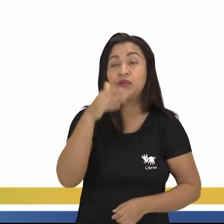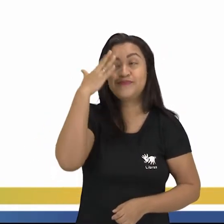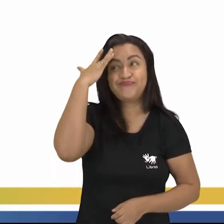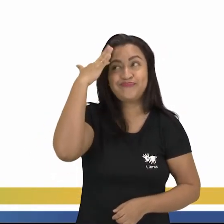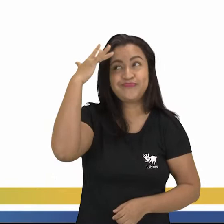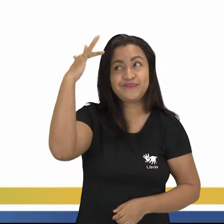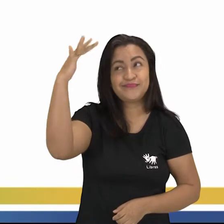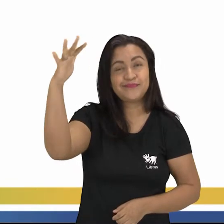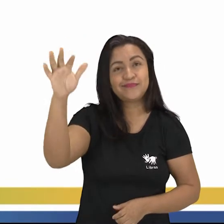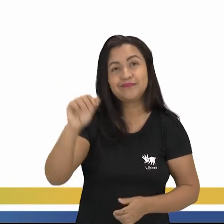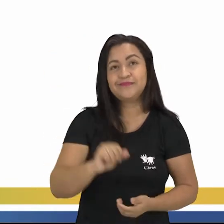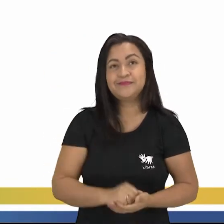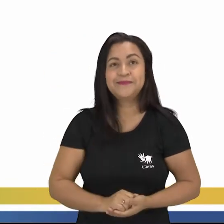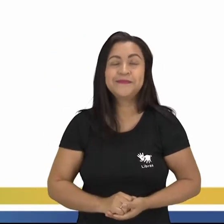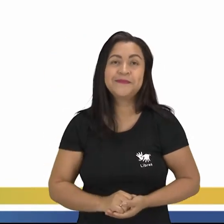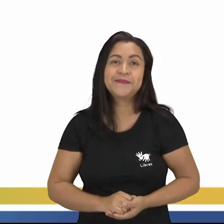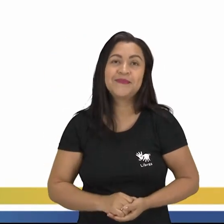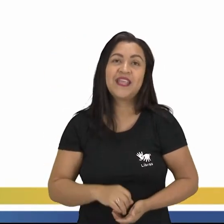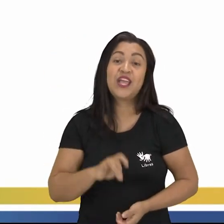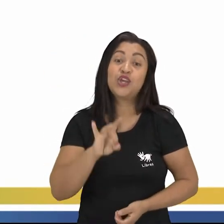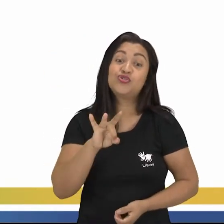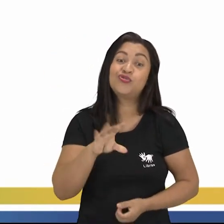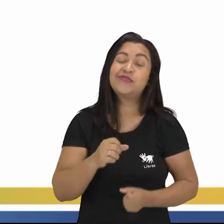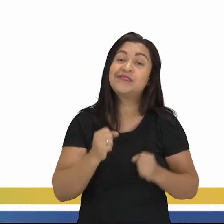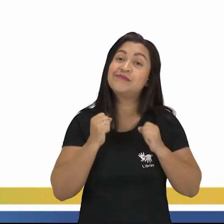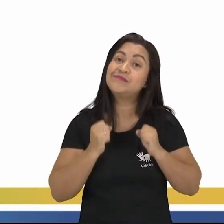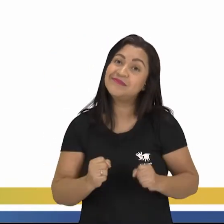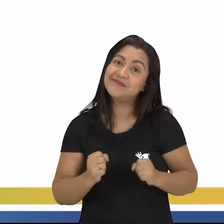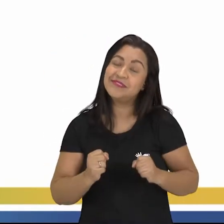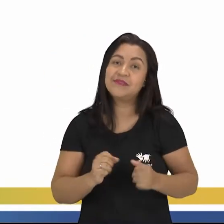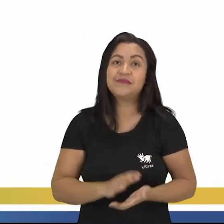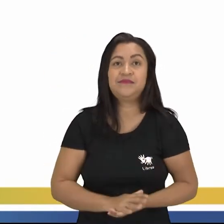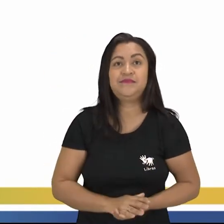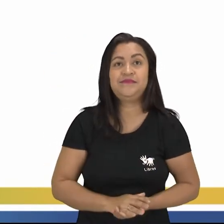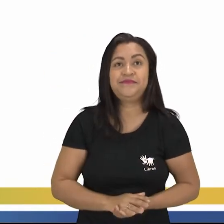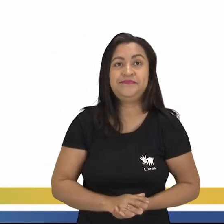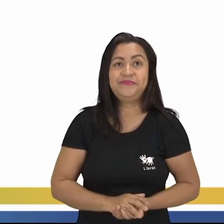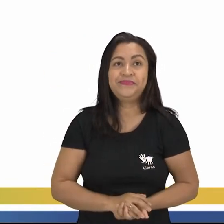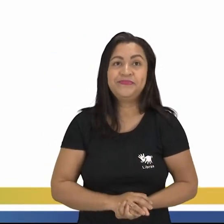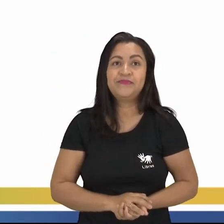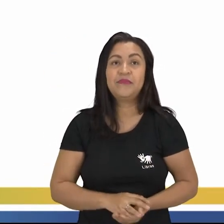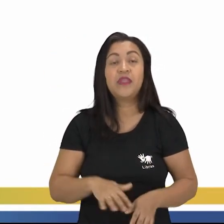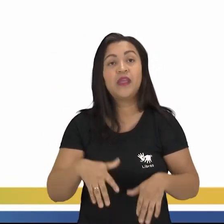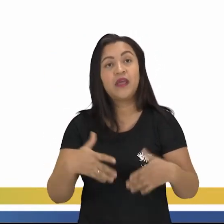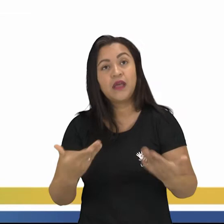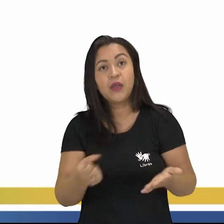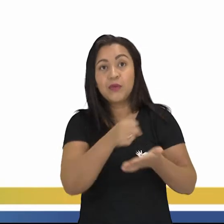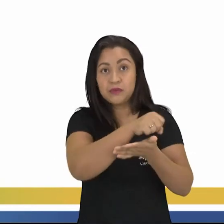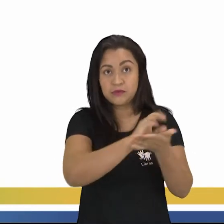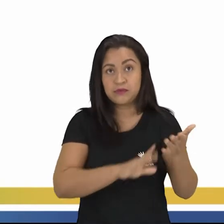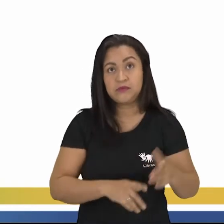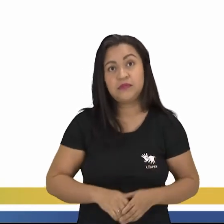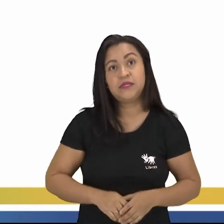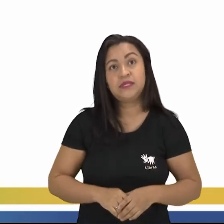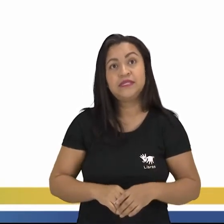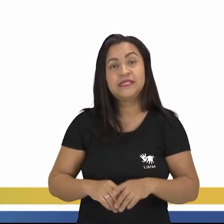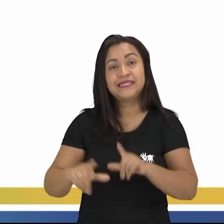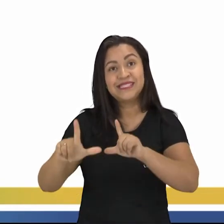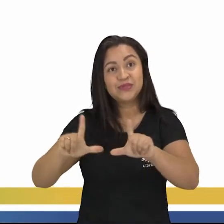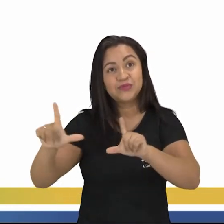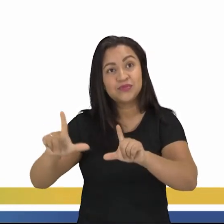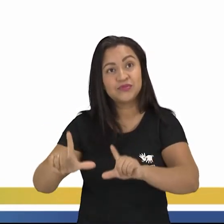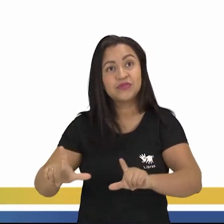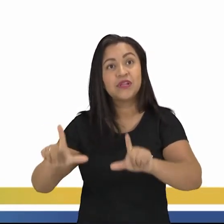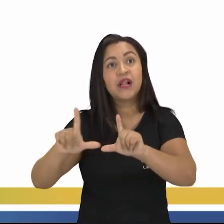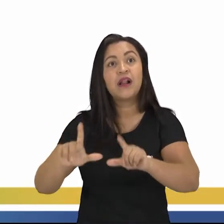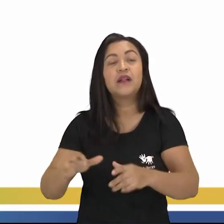se eu pudesse ter um feriado mais longo. Eu viajaria mais. Então, nesse exercício do slide, você está livre para